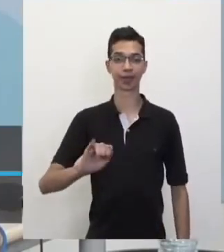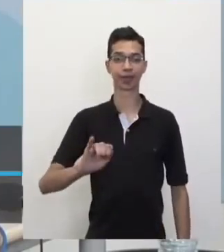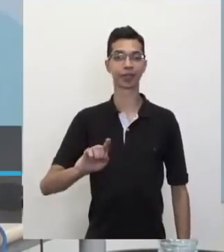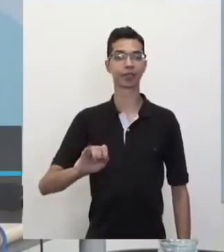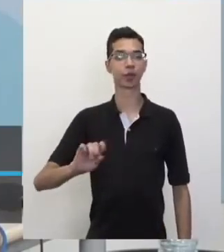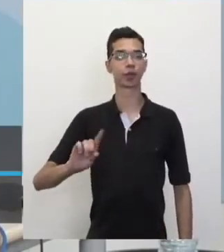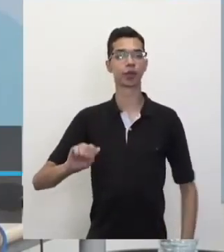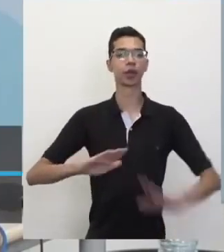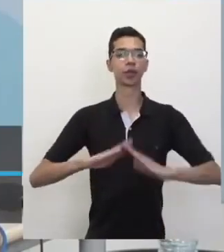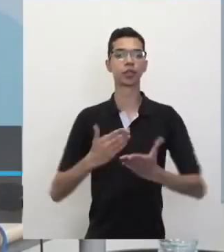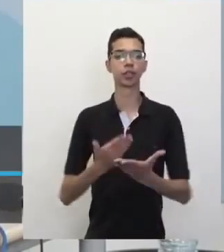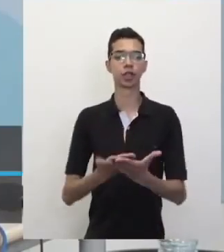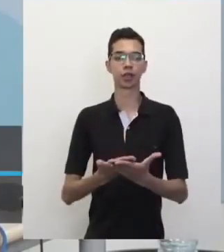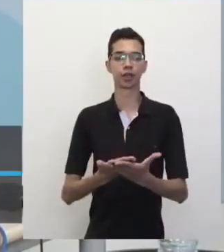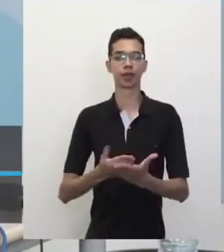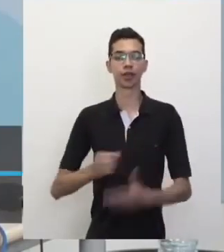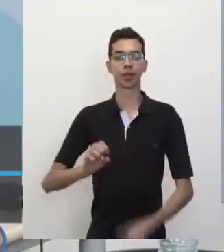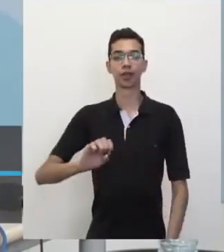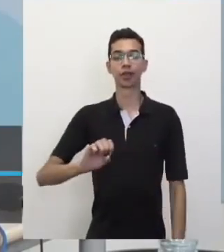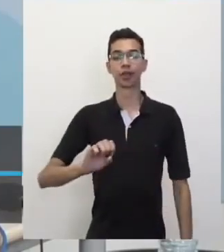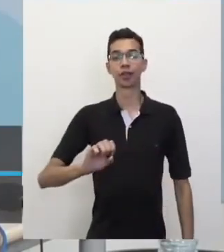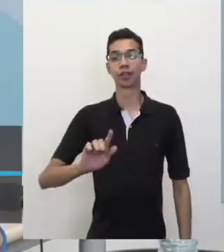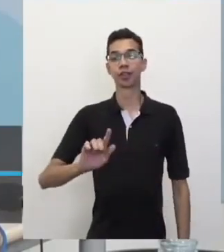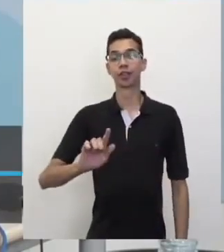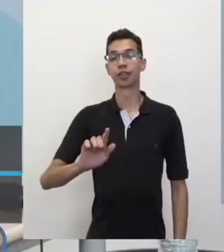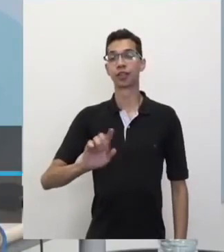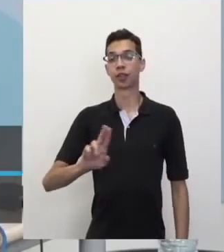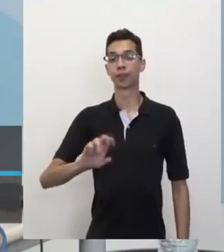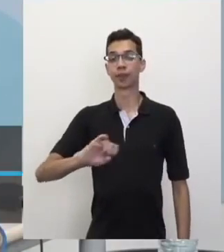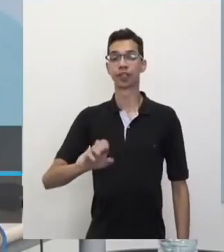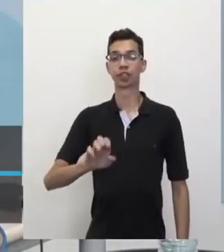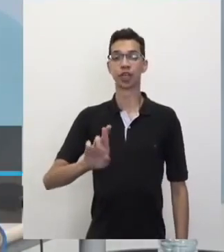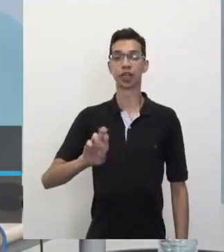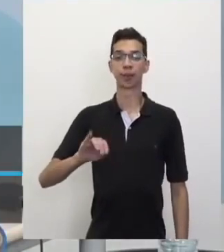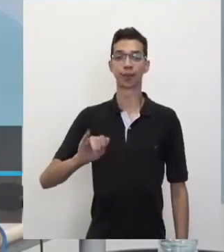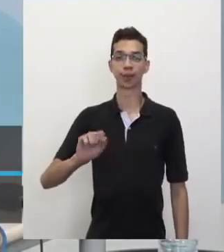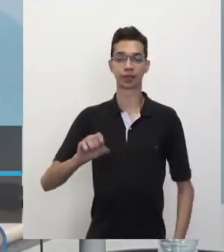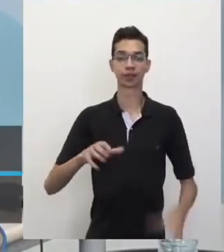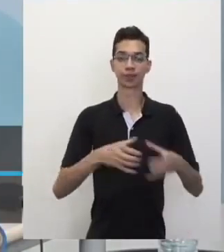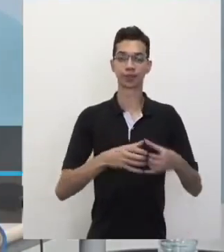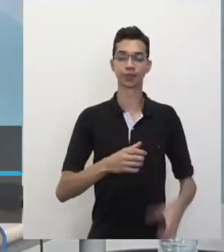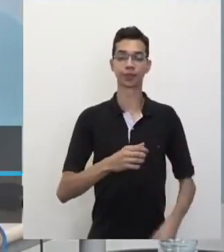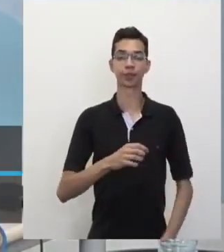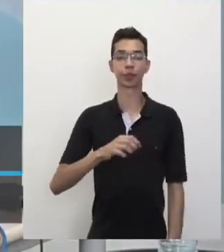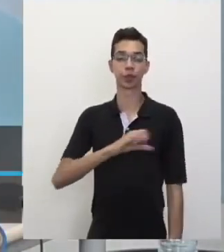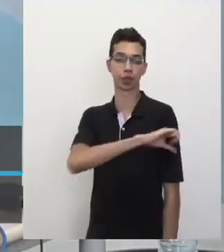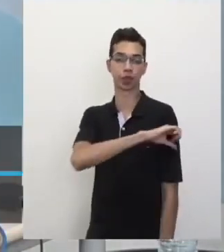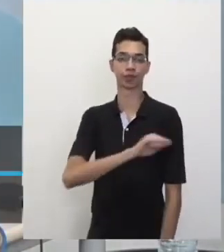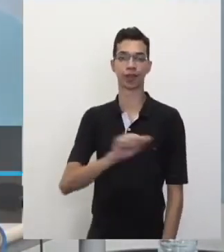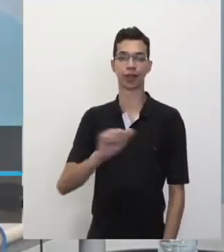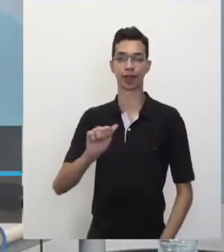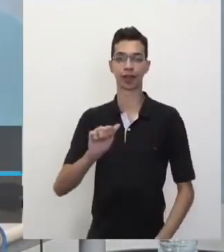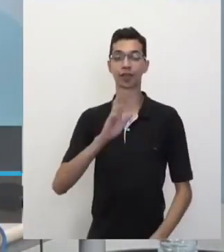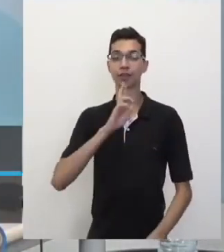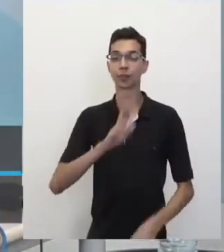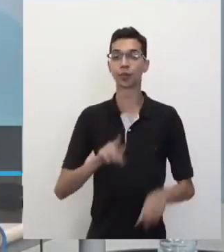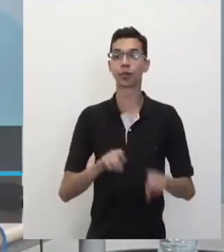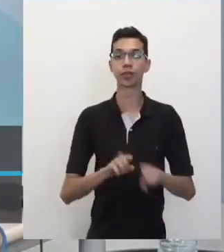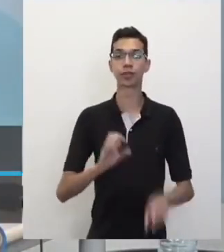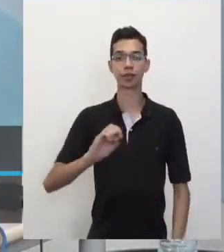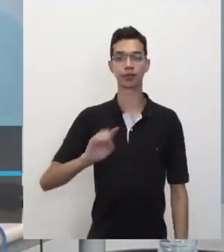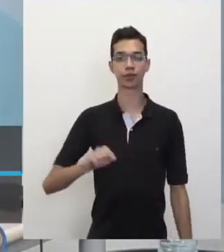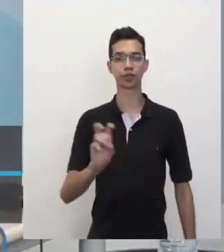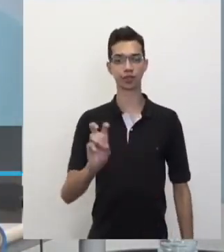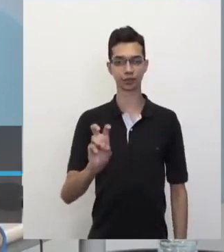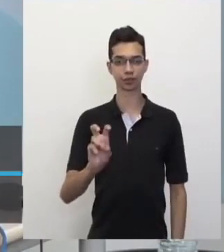Jeremias de Paulo Eduardo, Monte Alto. O pessoal do 9A respondeu meio também, tá? Professora Mônica tá com os alunos lá da Escola